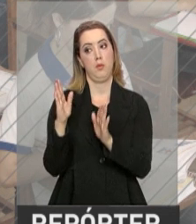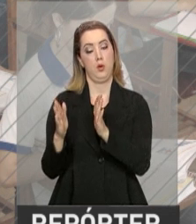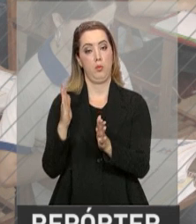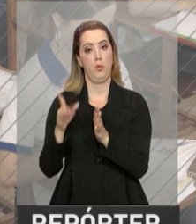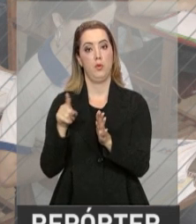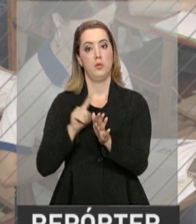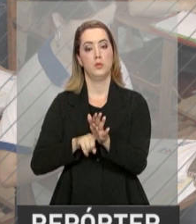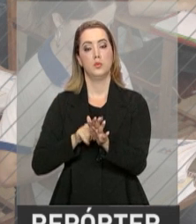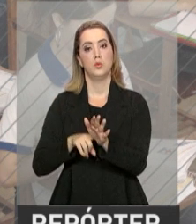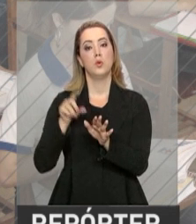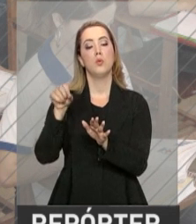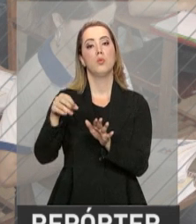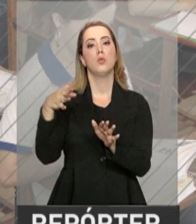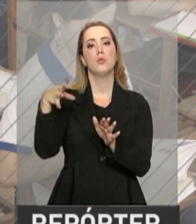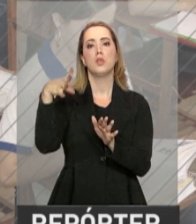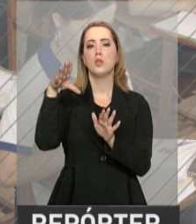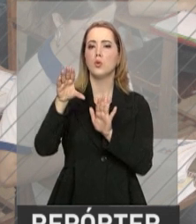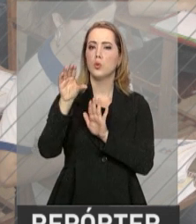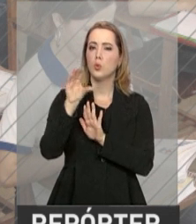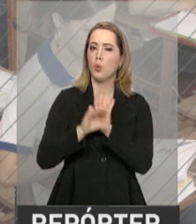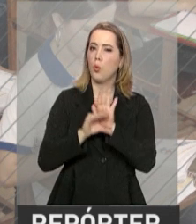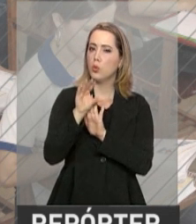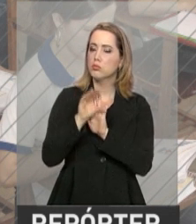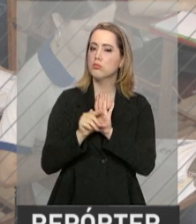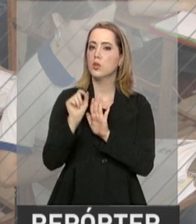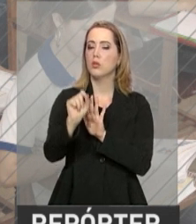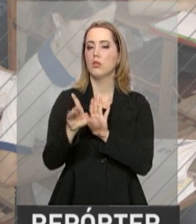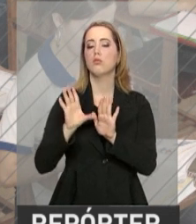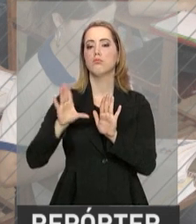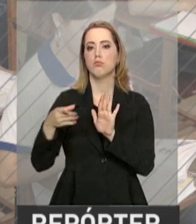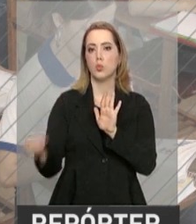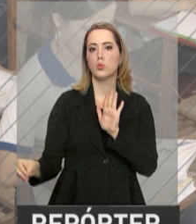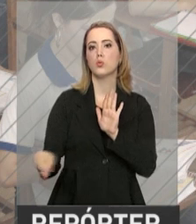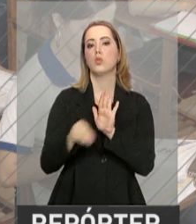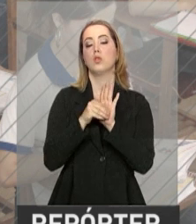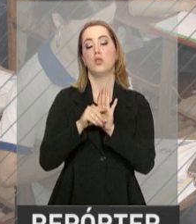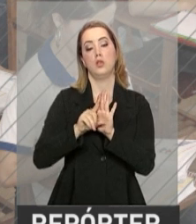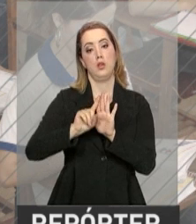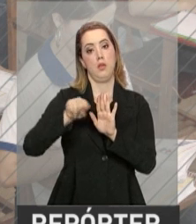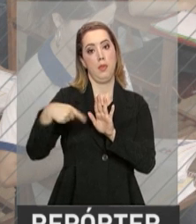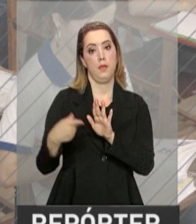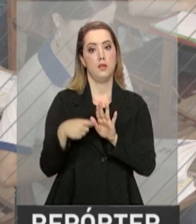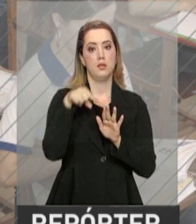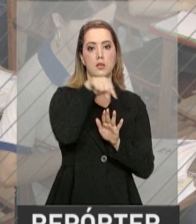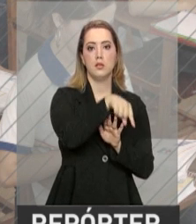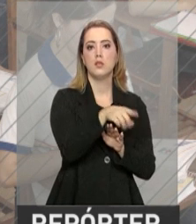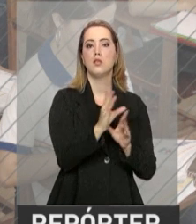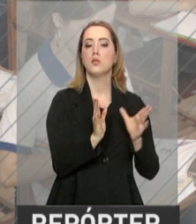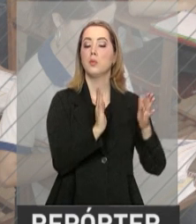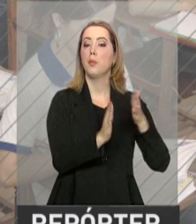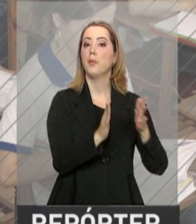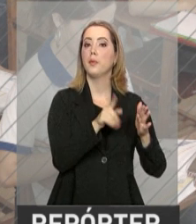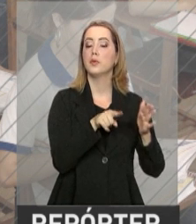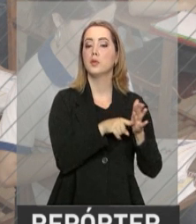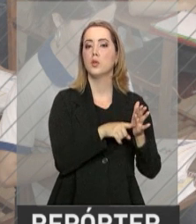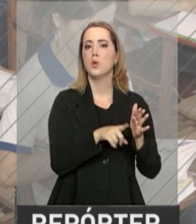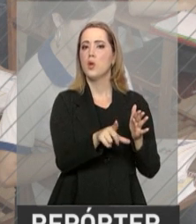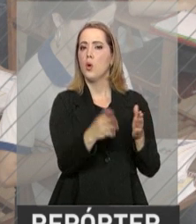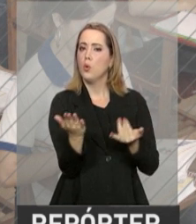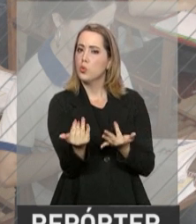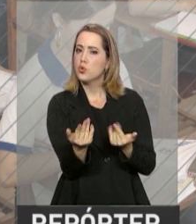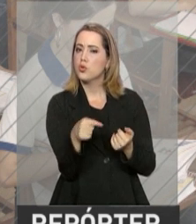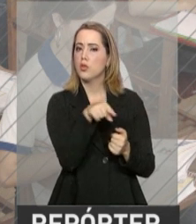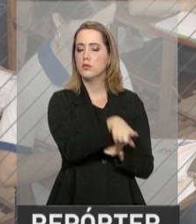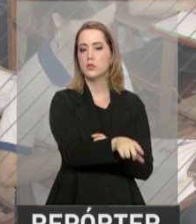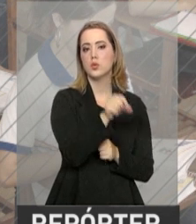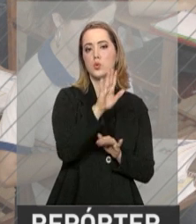os conteúdos definidos pela base Nacional comum curricular já na segunda fase é hora de o jovem decidir qual área